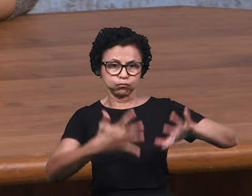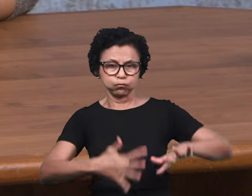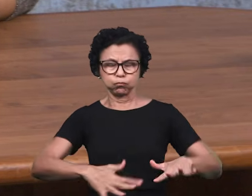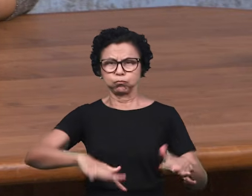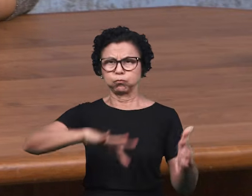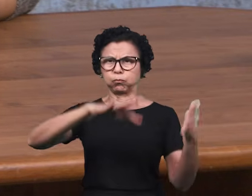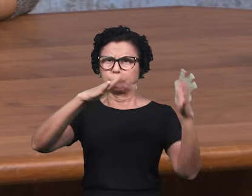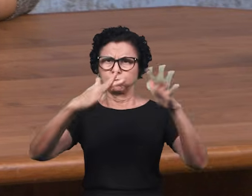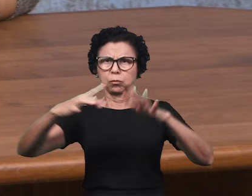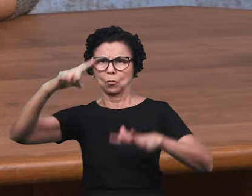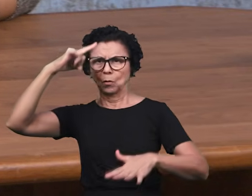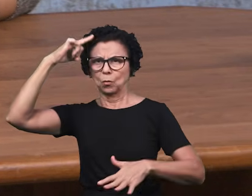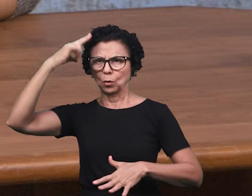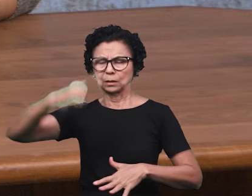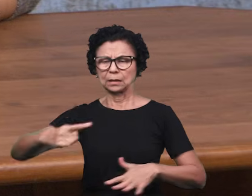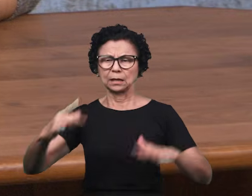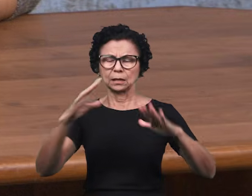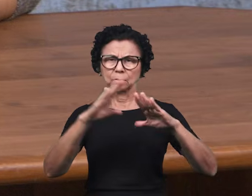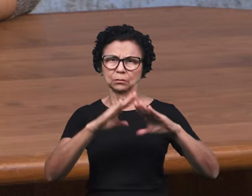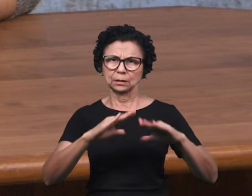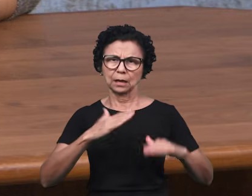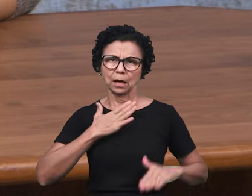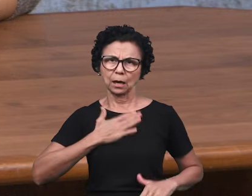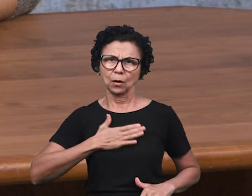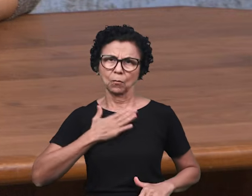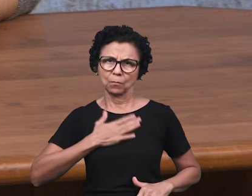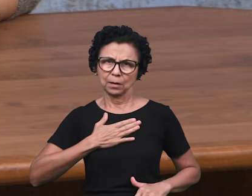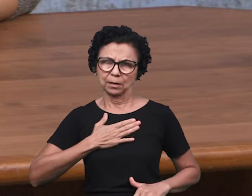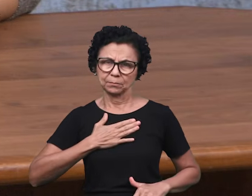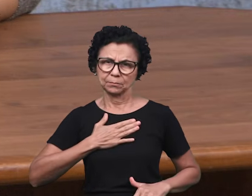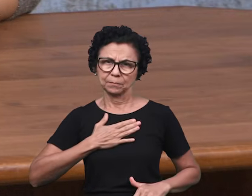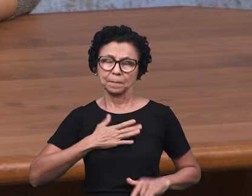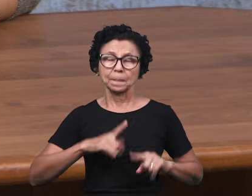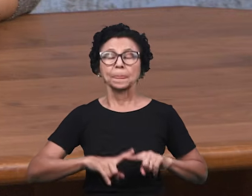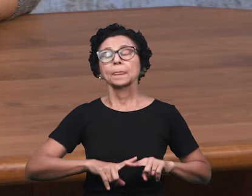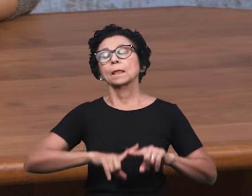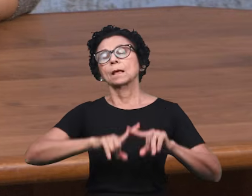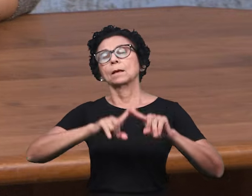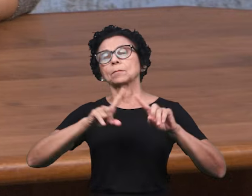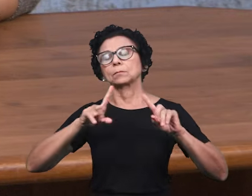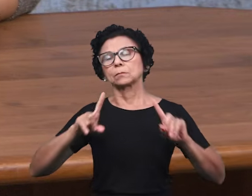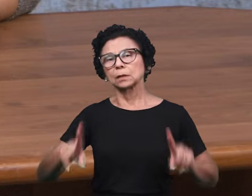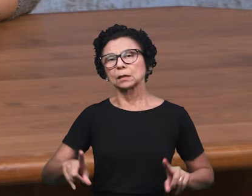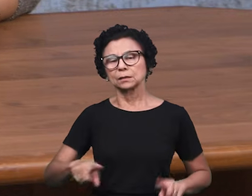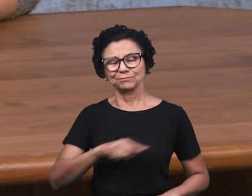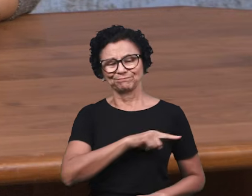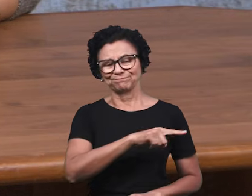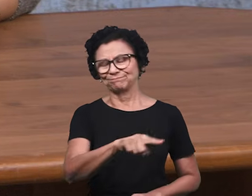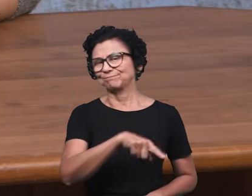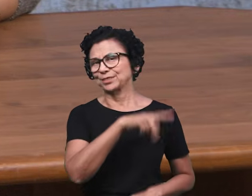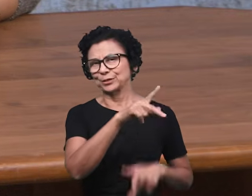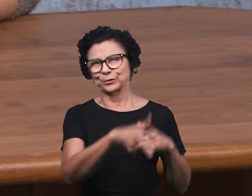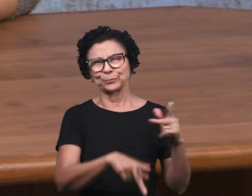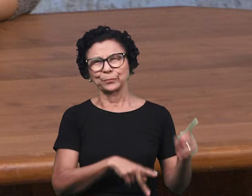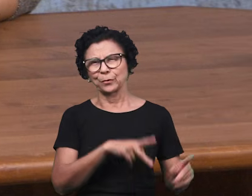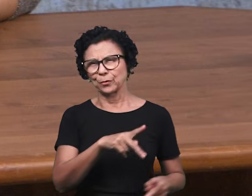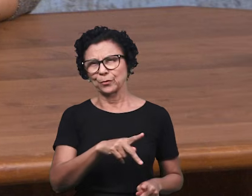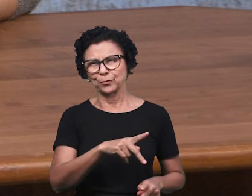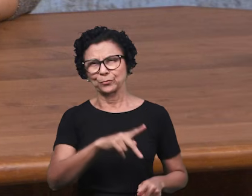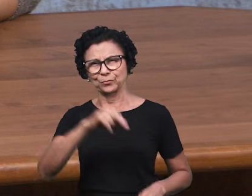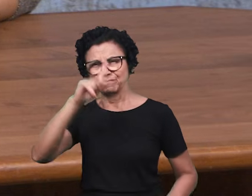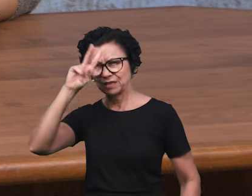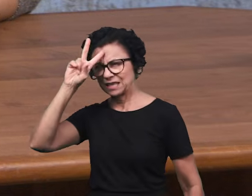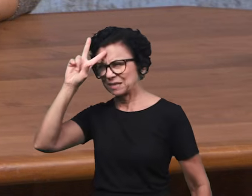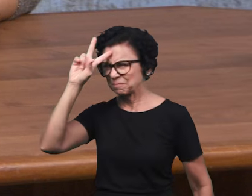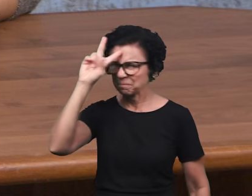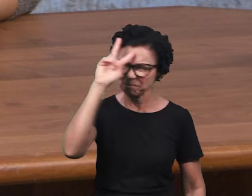que bramem, não traspassarão. Mas este povo é de coração